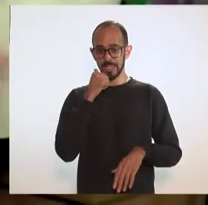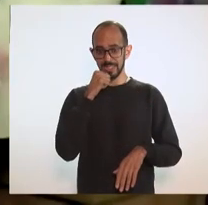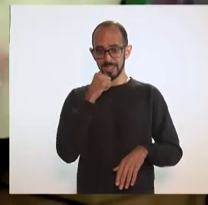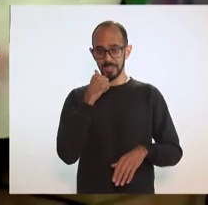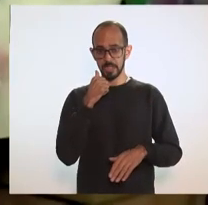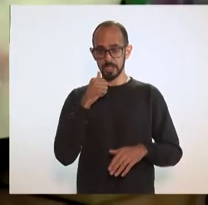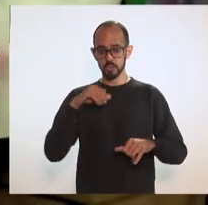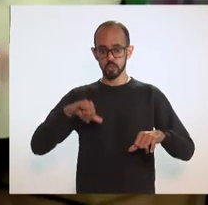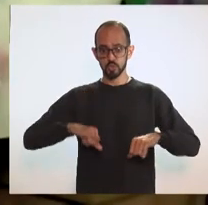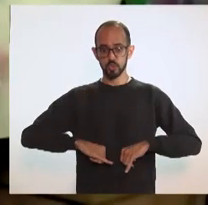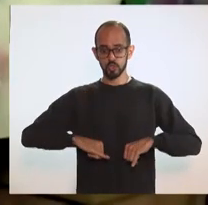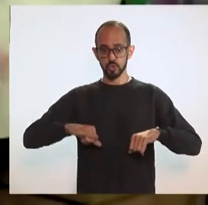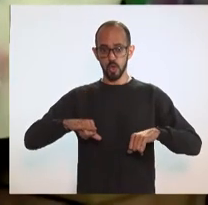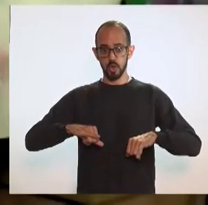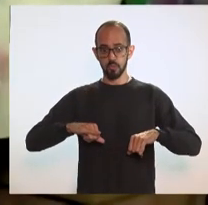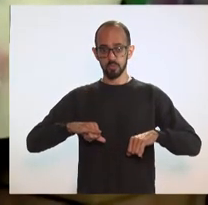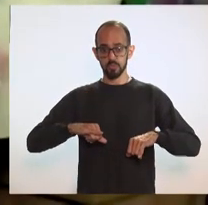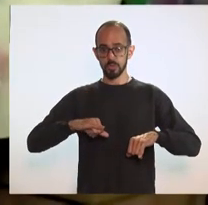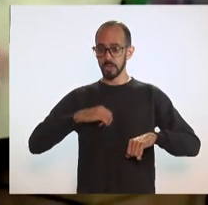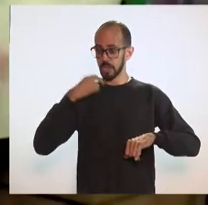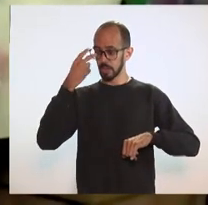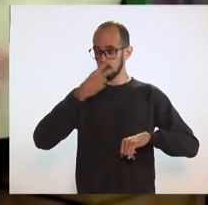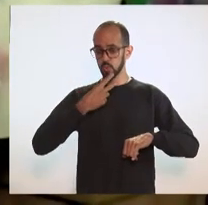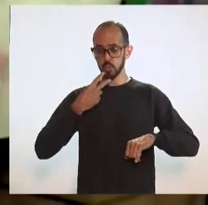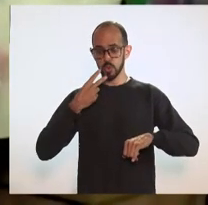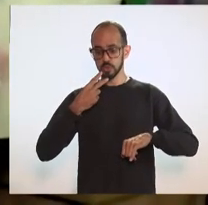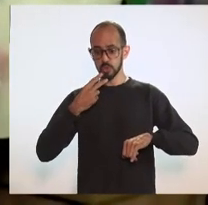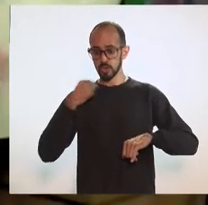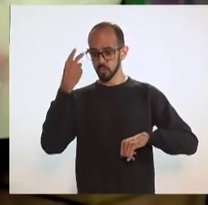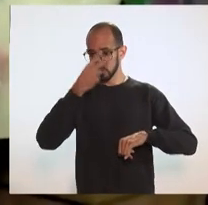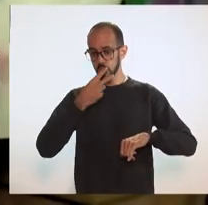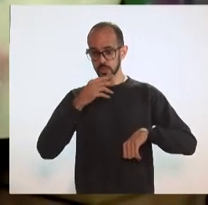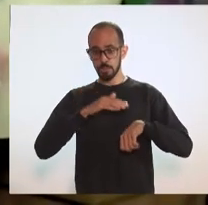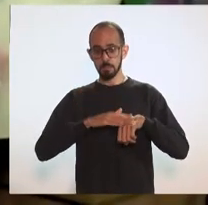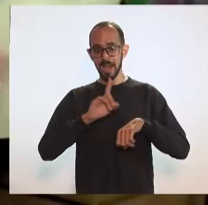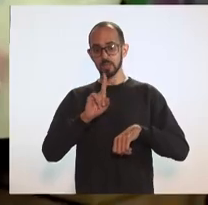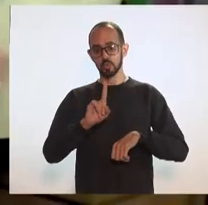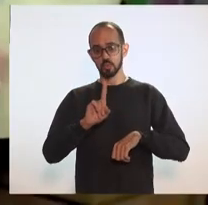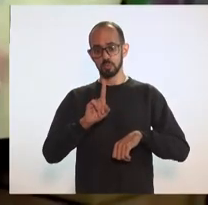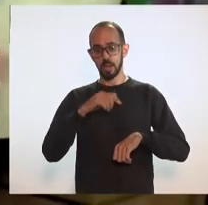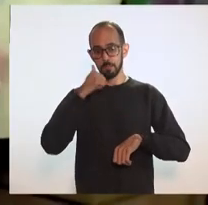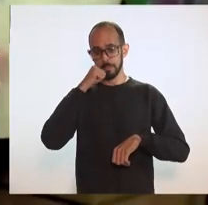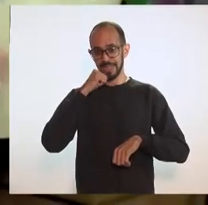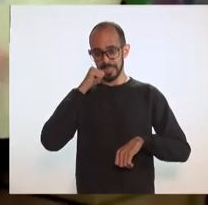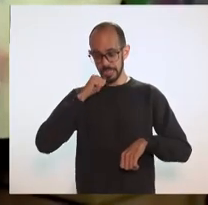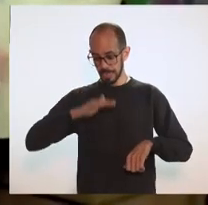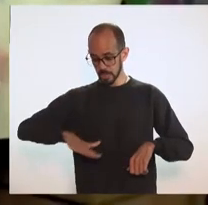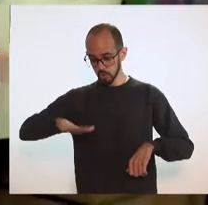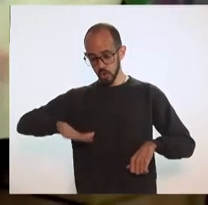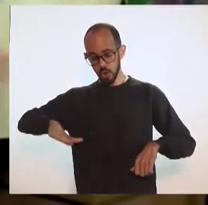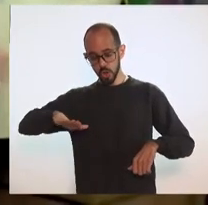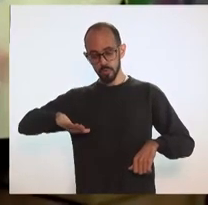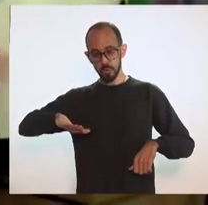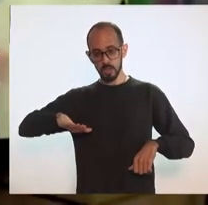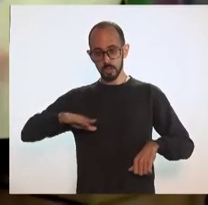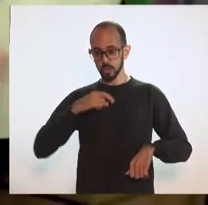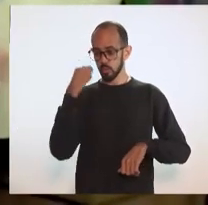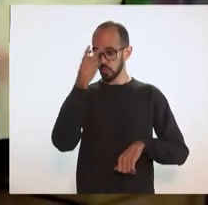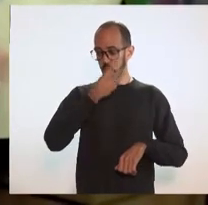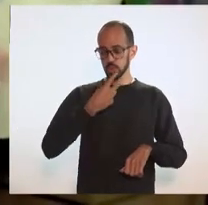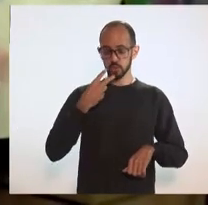violentada Qual é a cada duas horas do pai é uma menina a cada duas horas